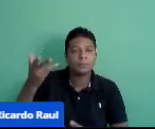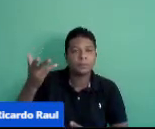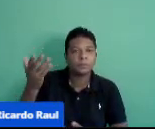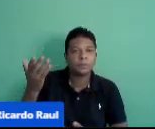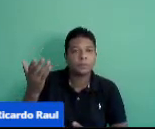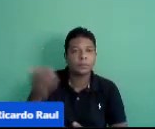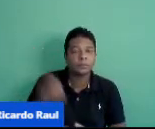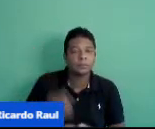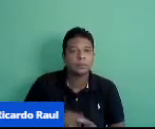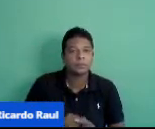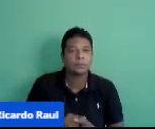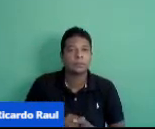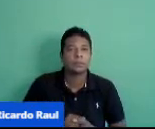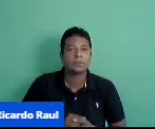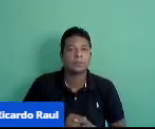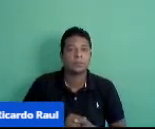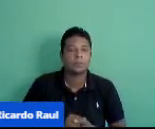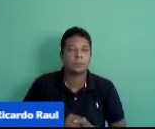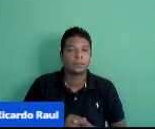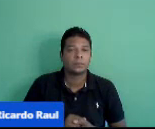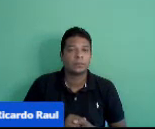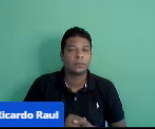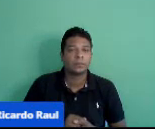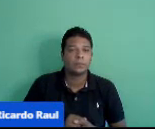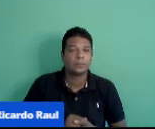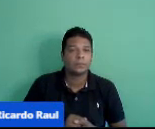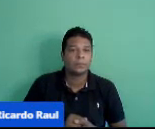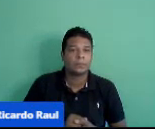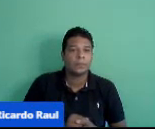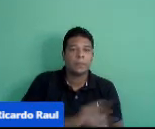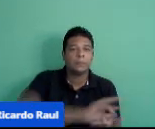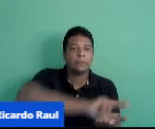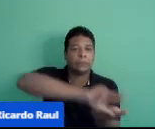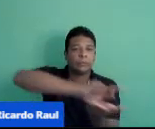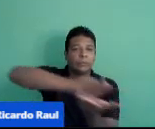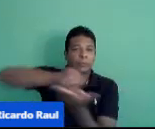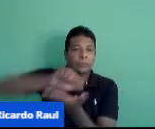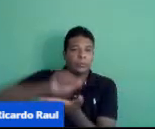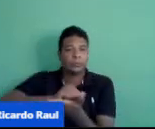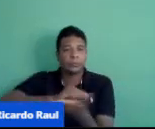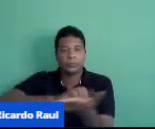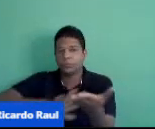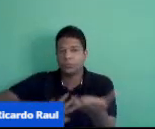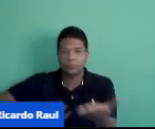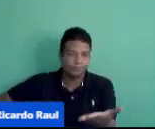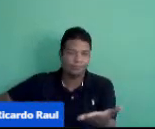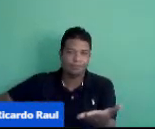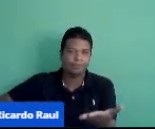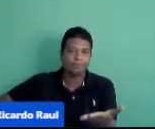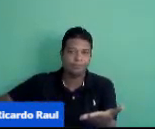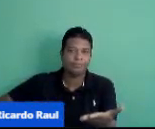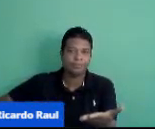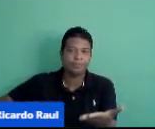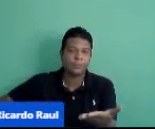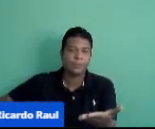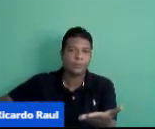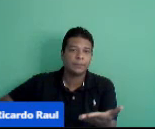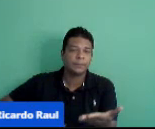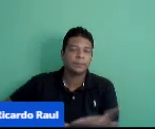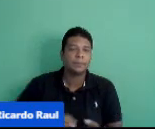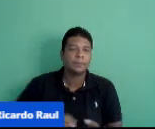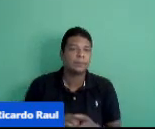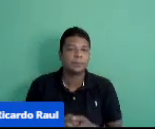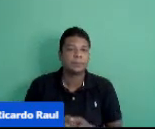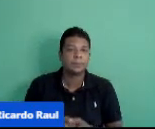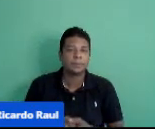de, vamos pensar assim, infinitas atividades, né, a gente escolhe aquela, né, que a gente acha mais,